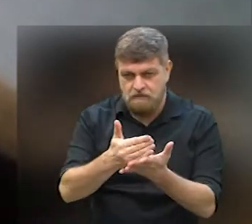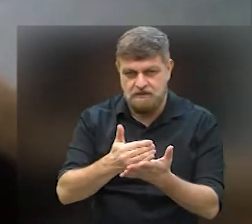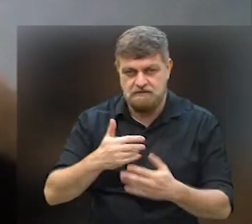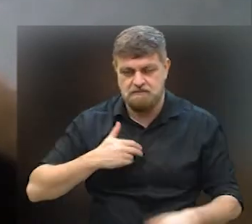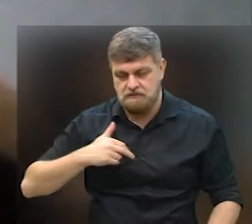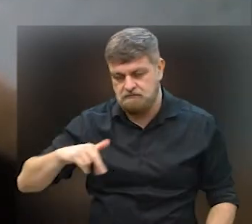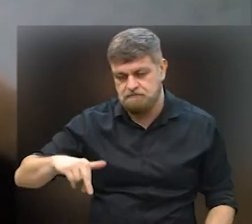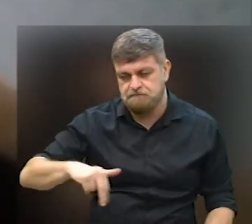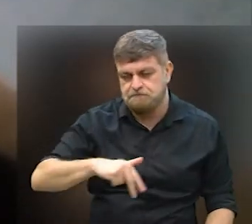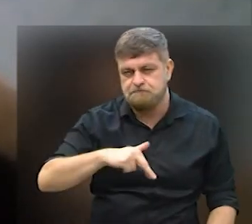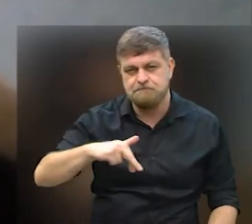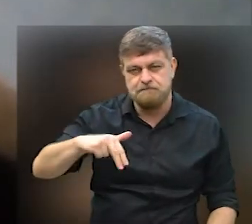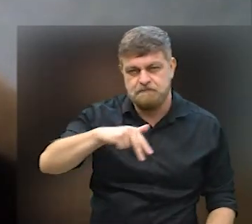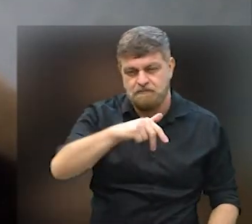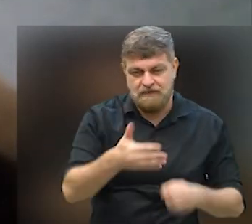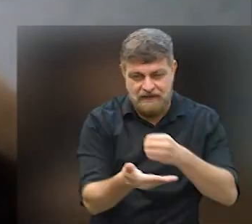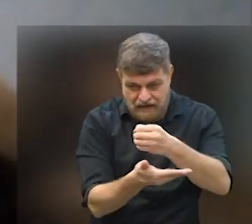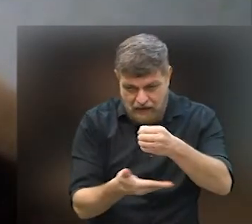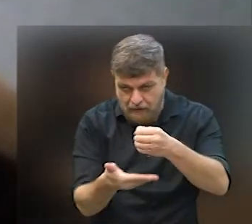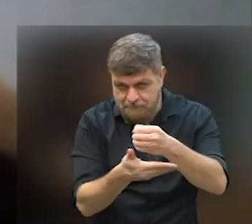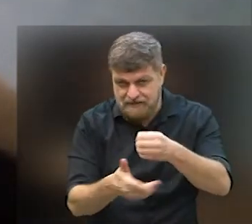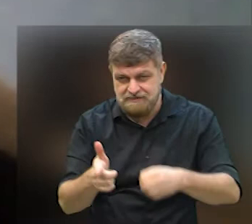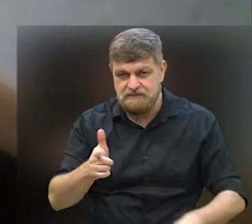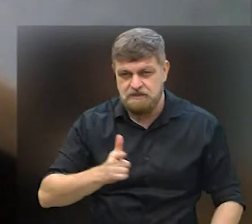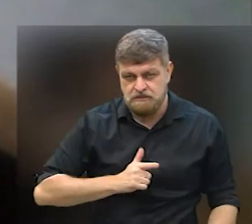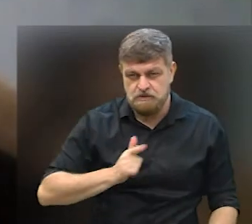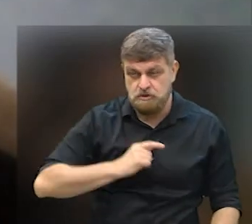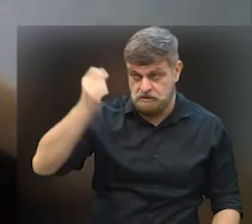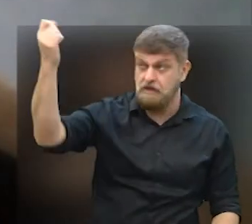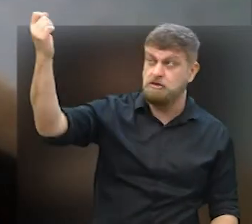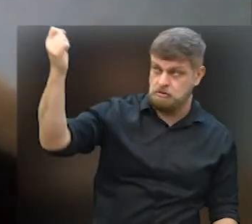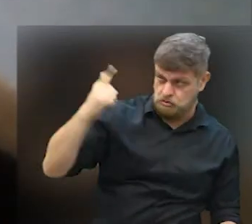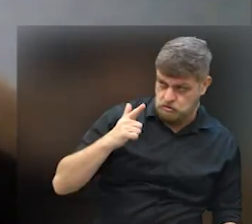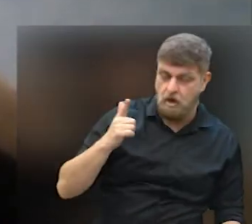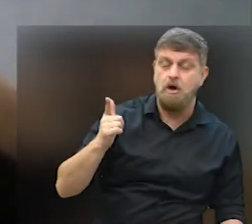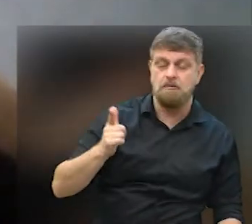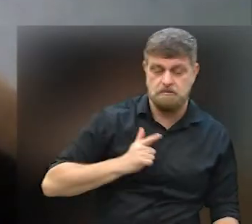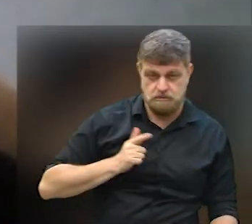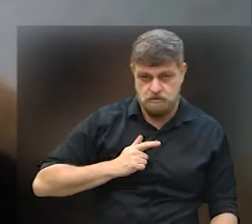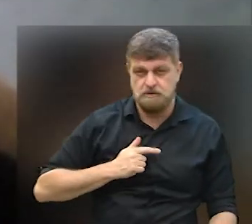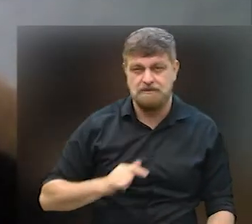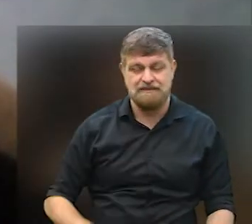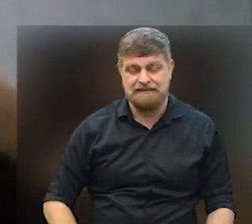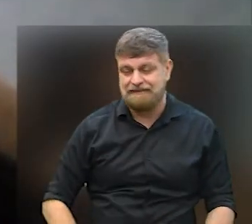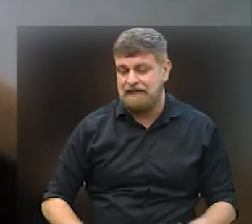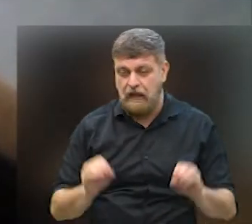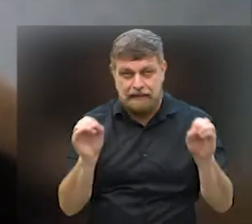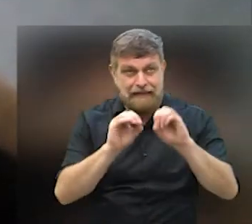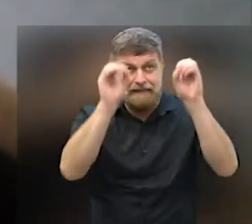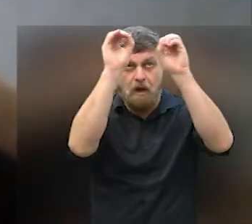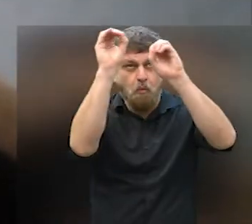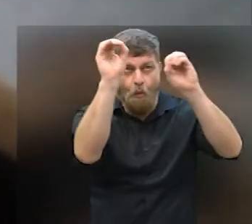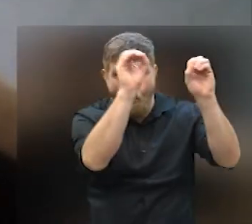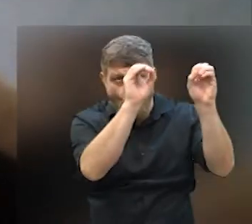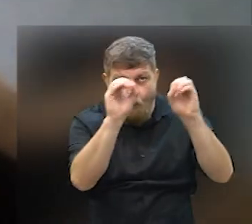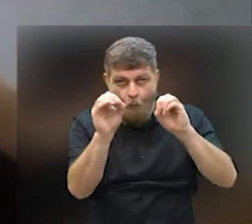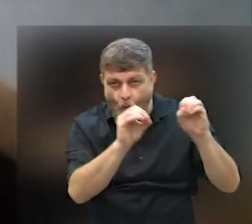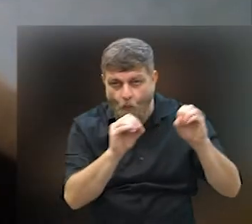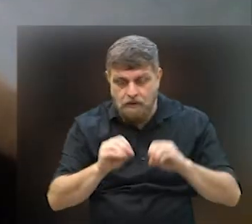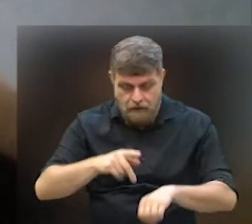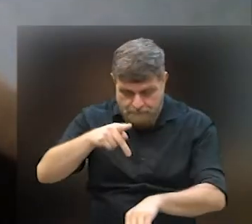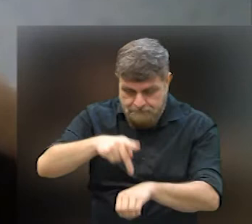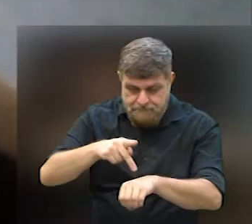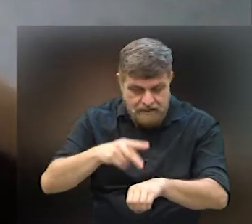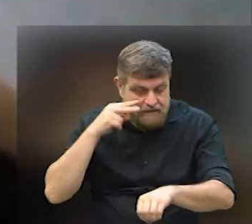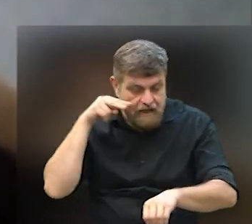nós estivemos, então, no início, lá no campo base, tinha até bastante luz solar, tinha sol, nada de neve, a gente conseguia ver bastante